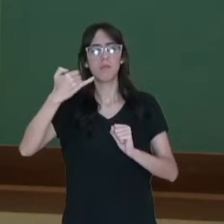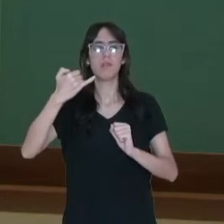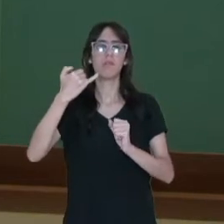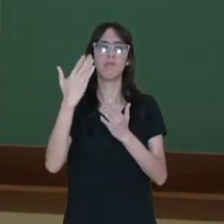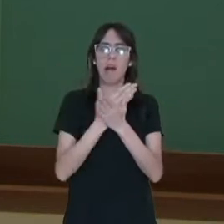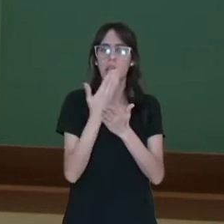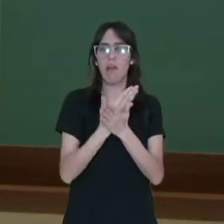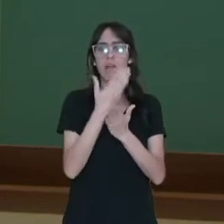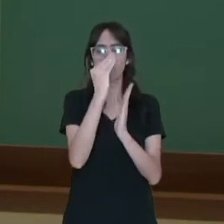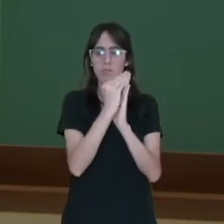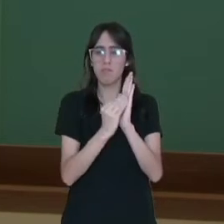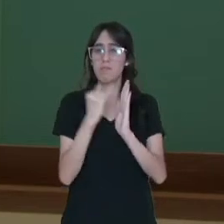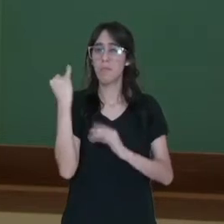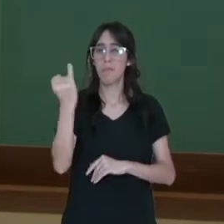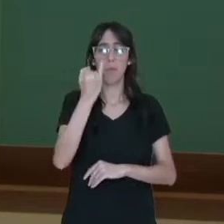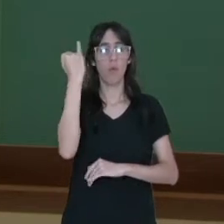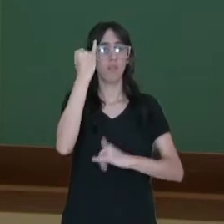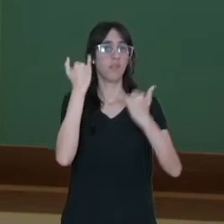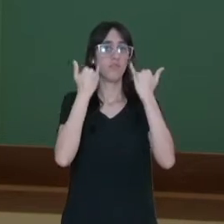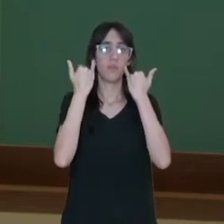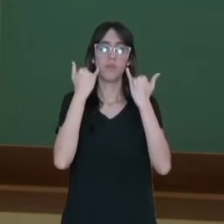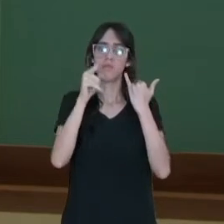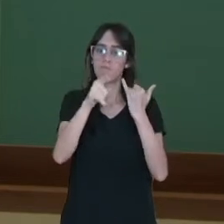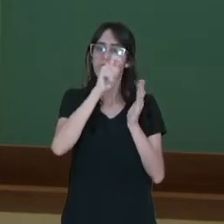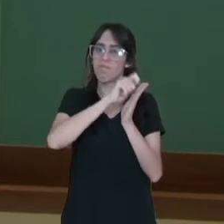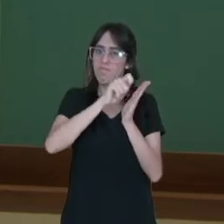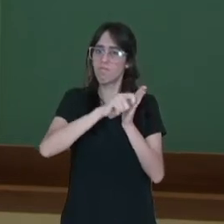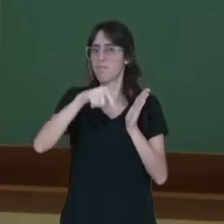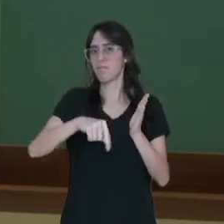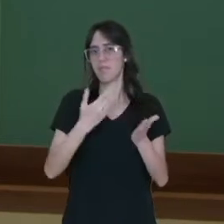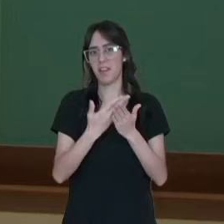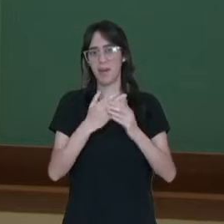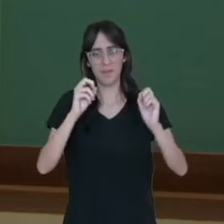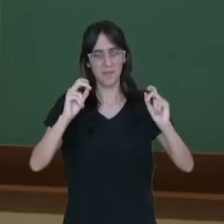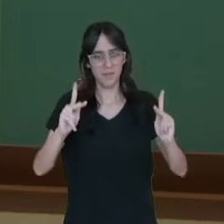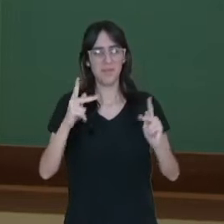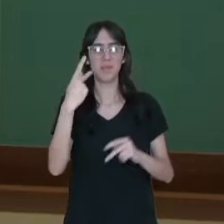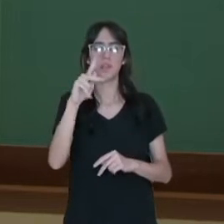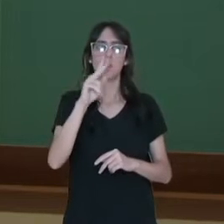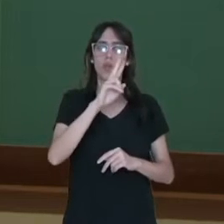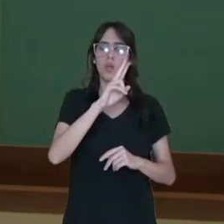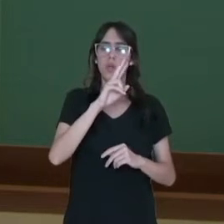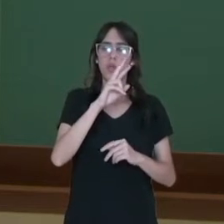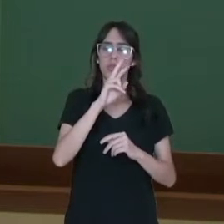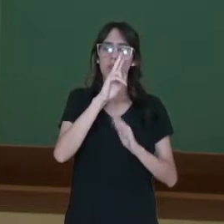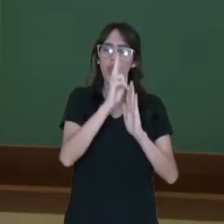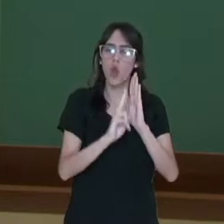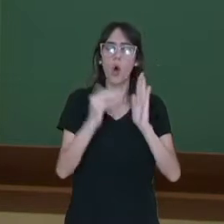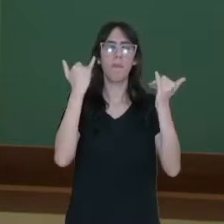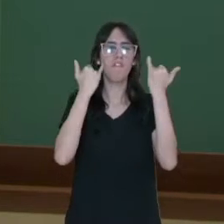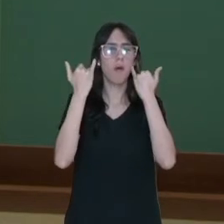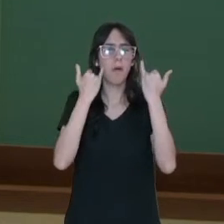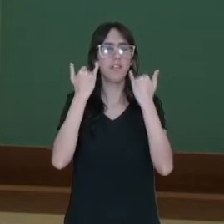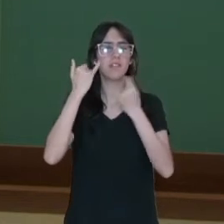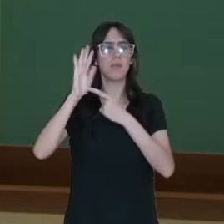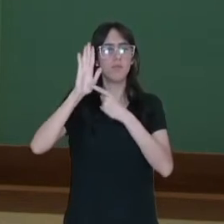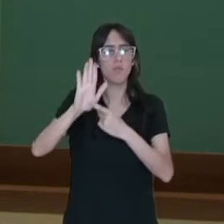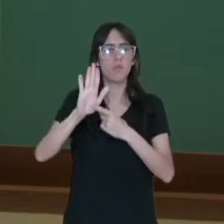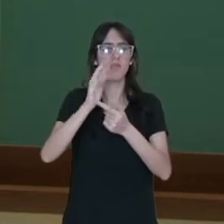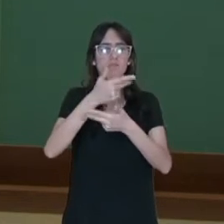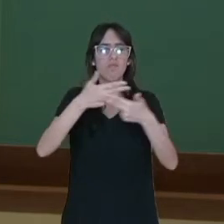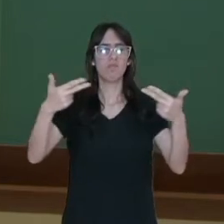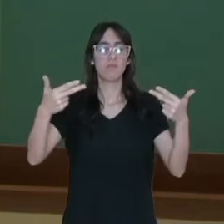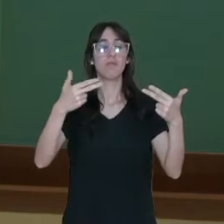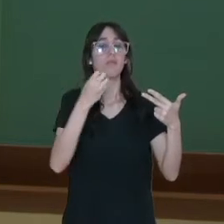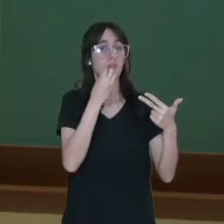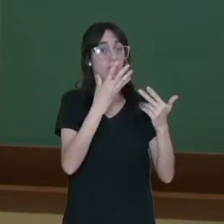caneta, anote as informações importantes desta aula, nomes, algumas datas, alguns fatos importantes, para que